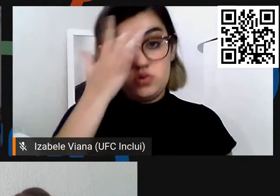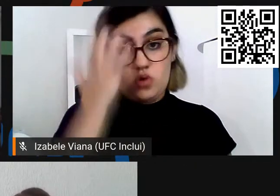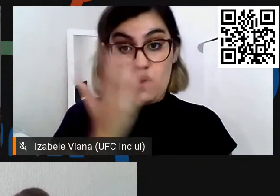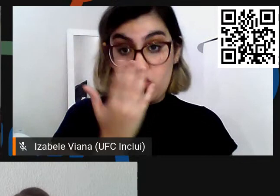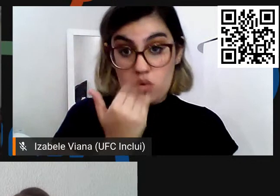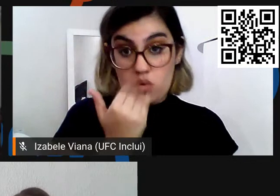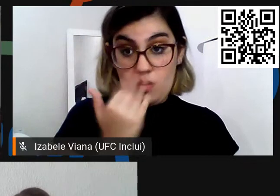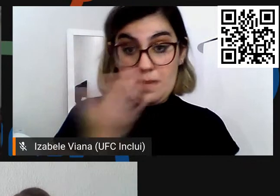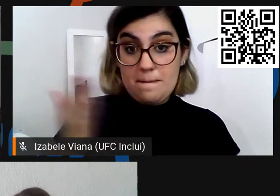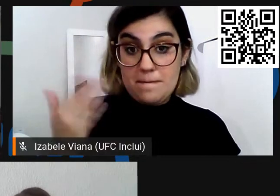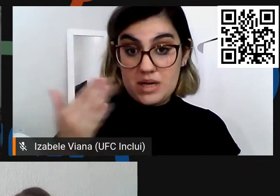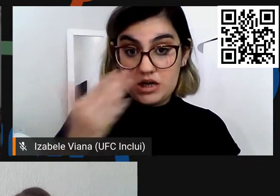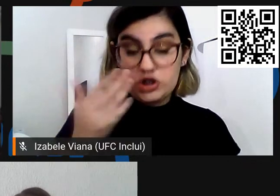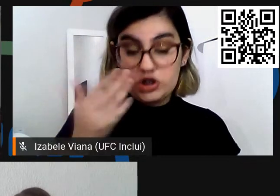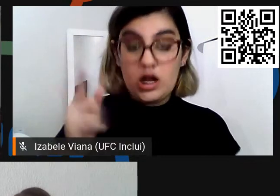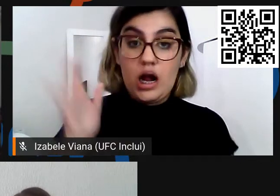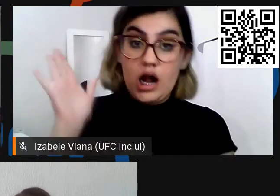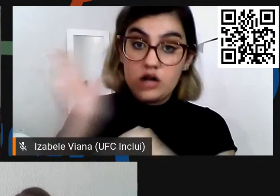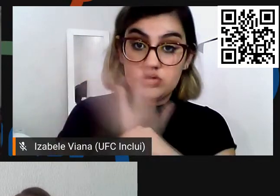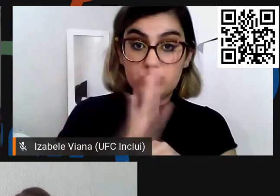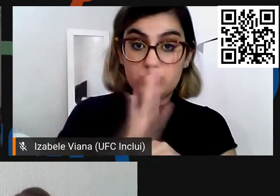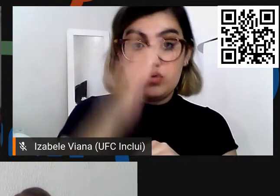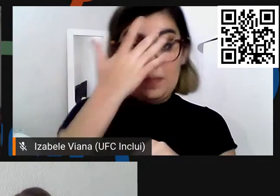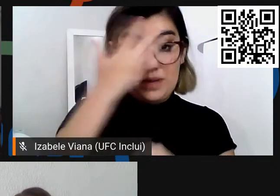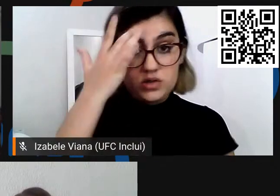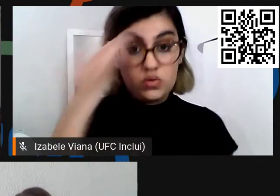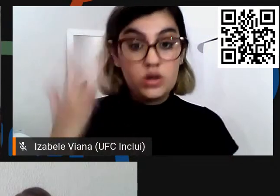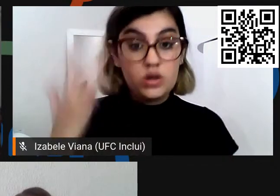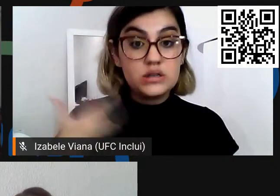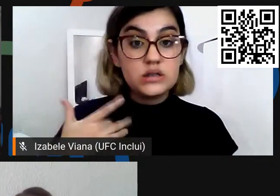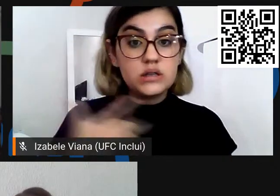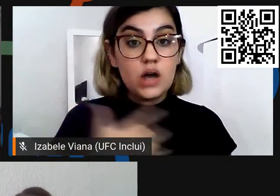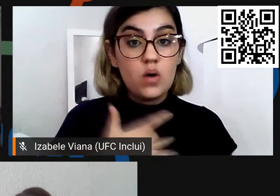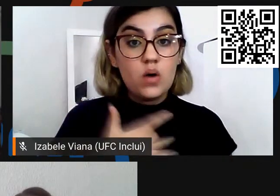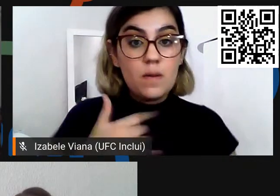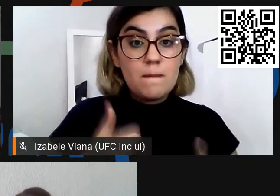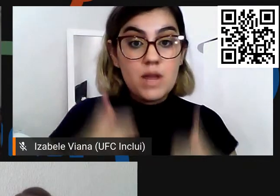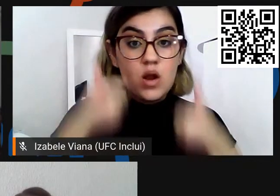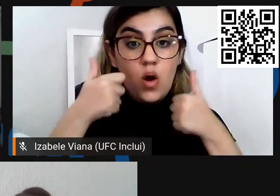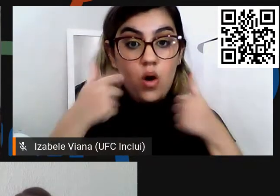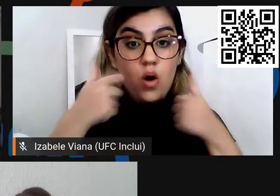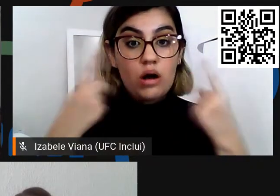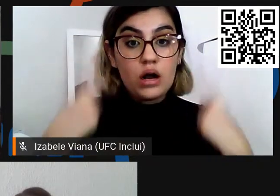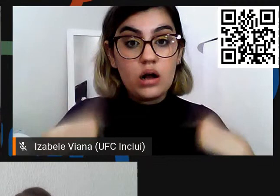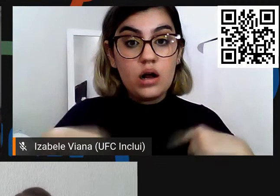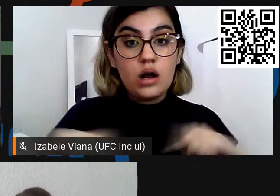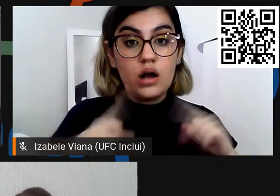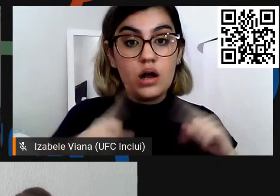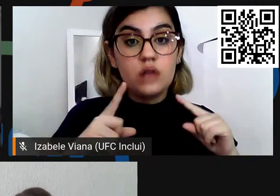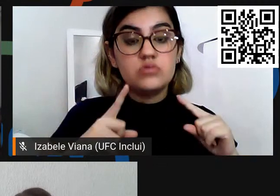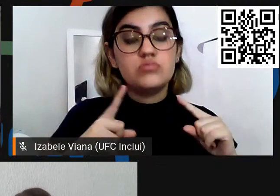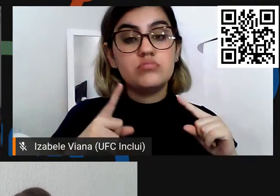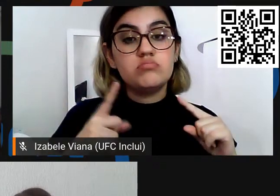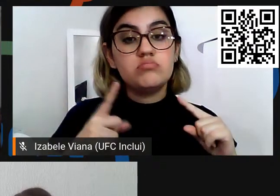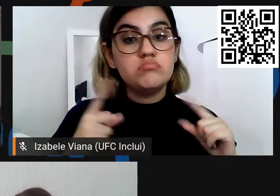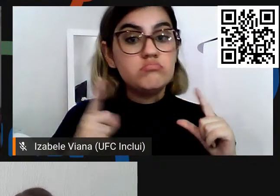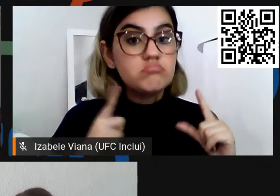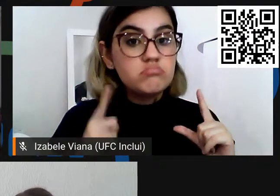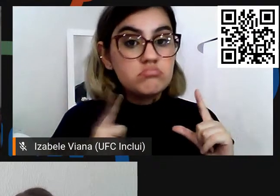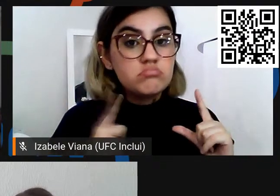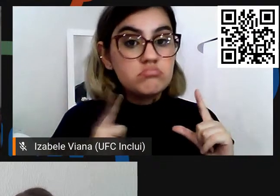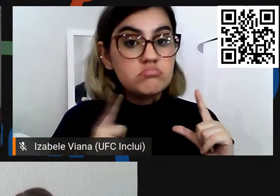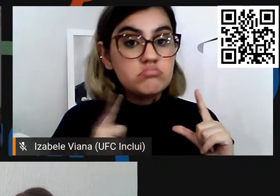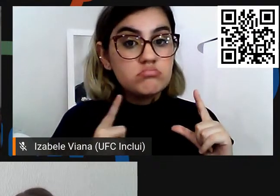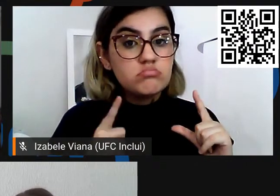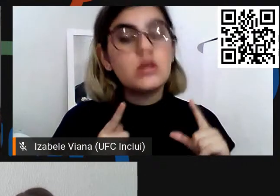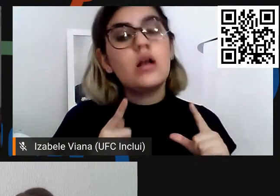melhora a vida das pessoas, a saúde das pessoas, a saúde cardiovascular. Então, o meu P aí, a minha população são